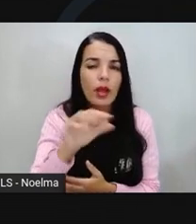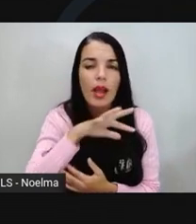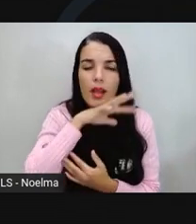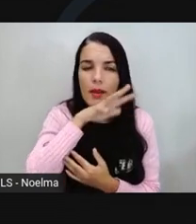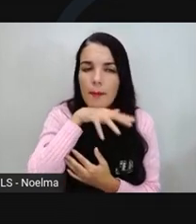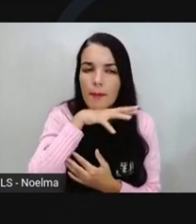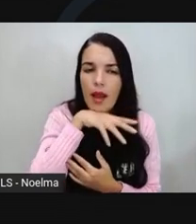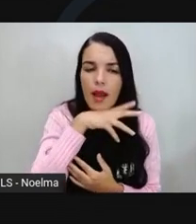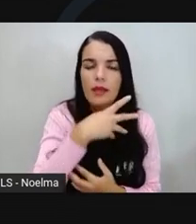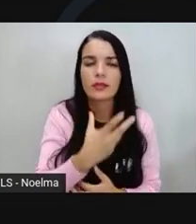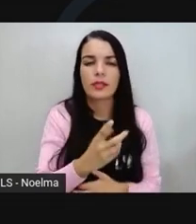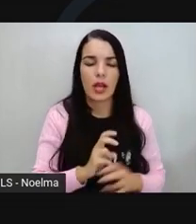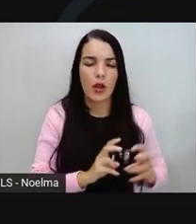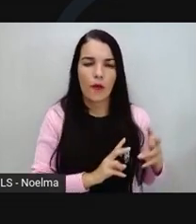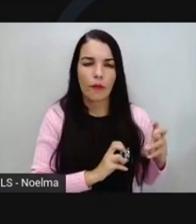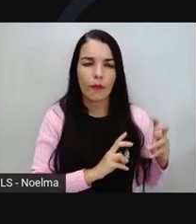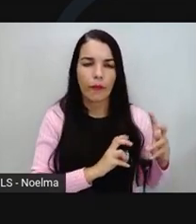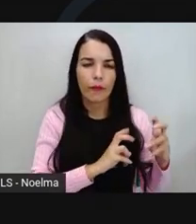fungos,